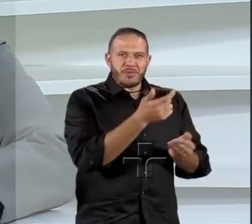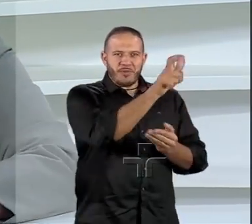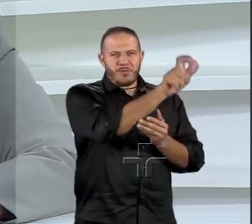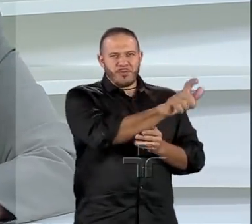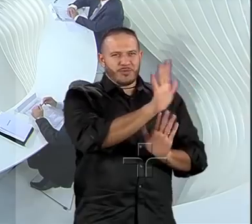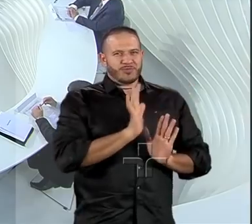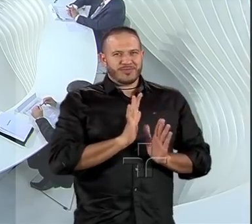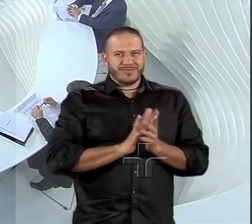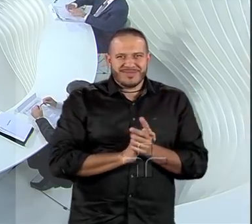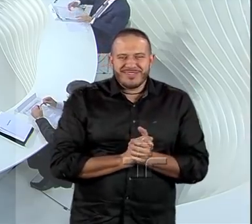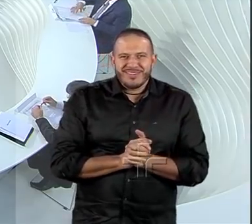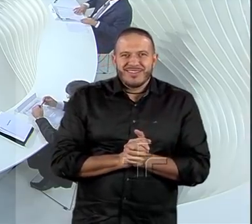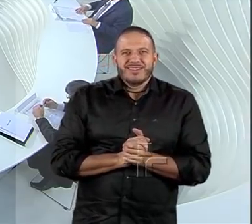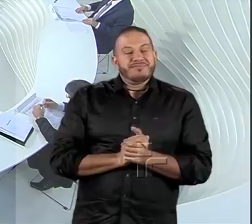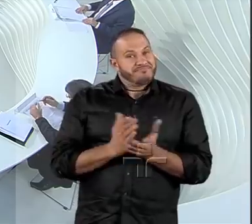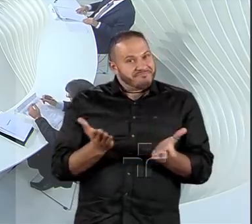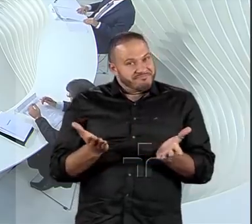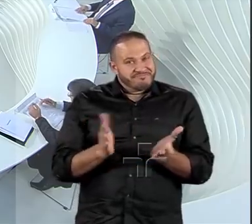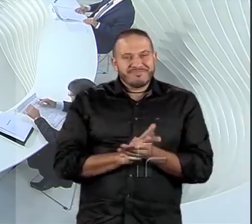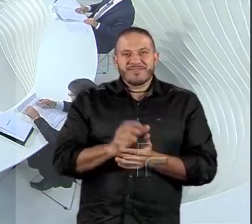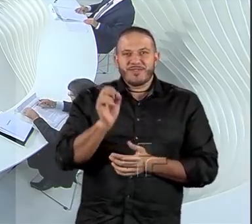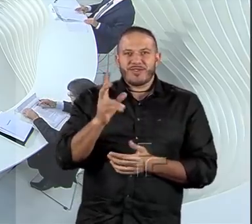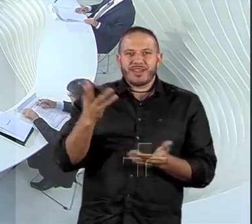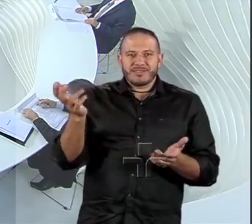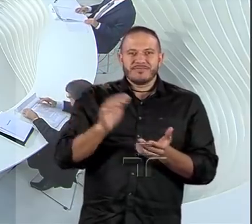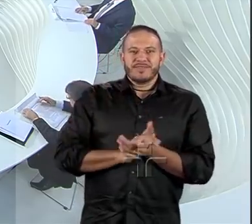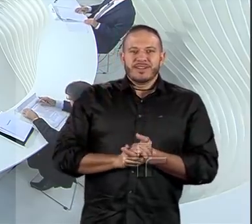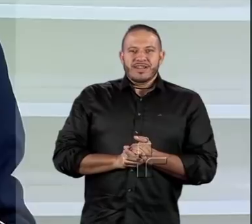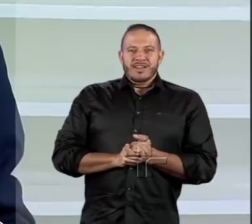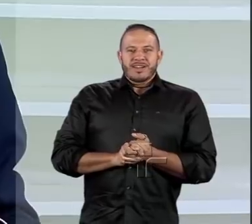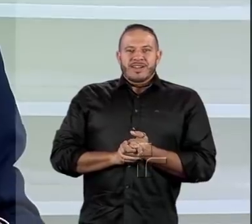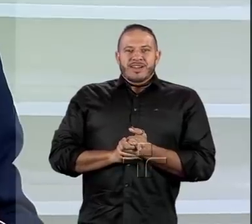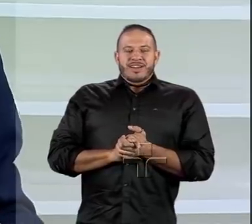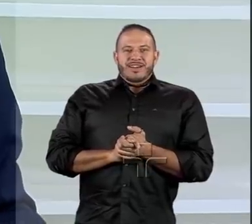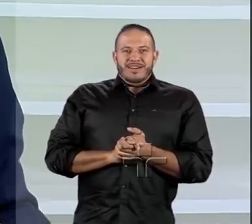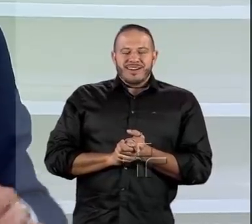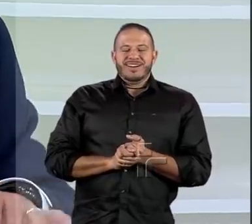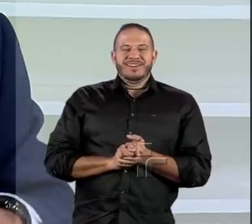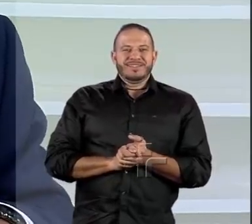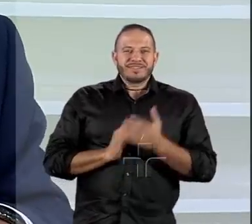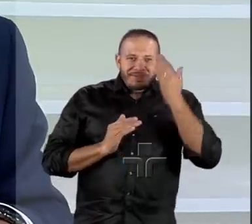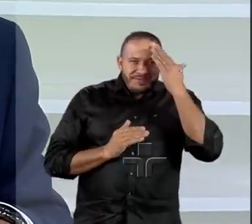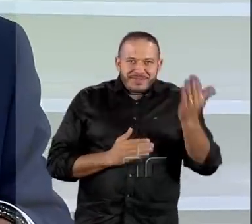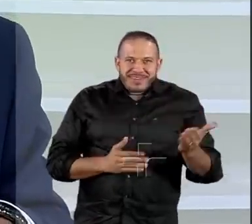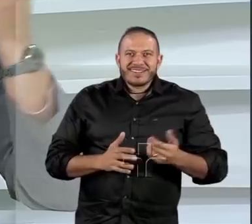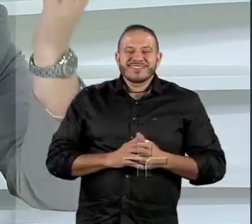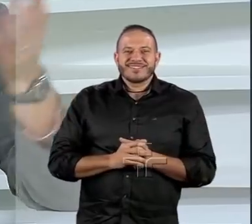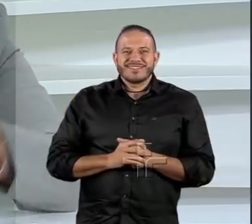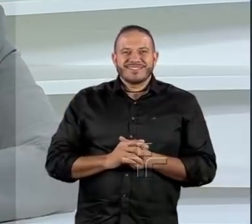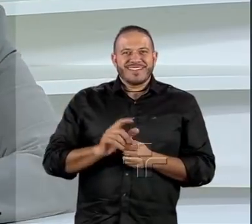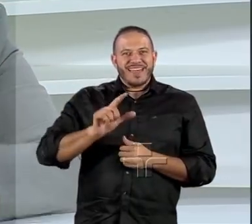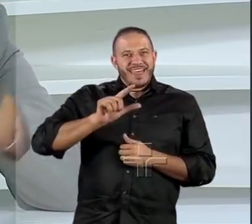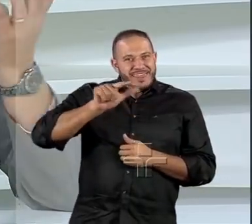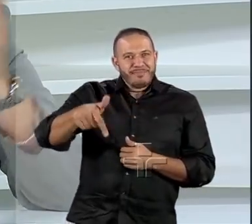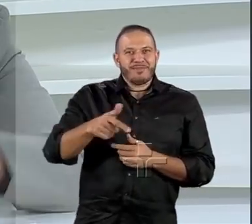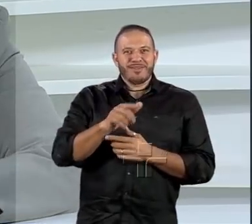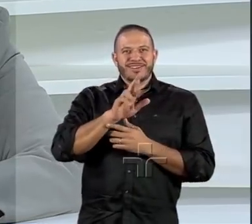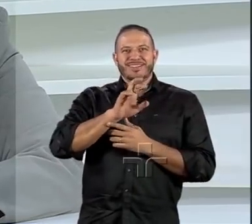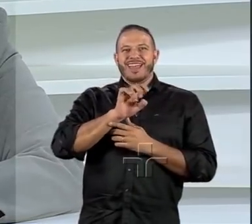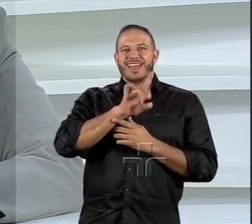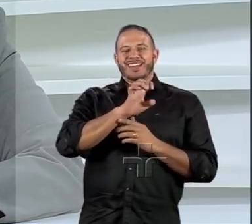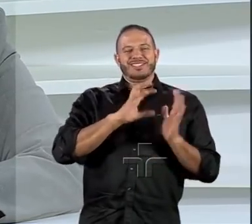então. Viu? Então, Wip, por favor. Muito gentil, obrigado. Depois da rede, eu tinha que contribuir com